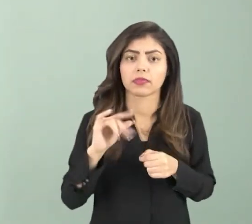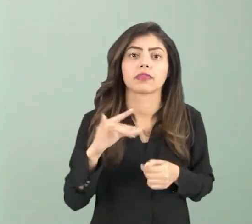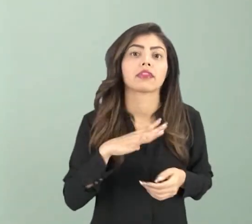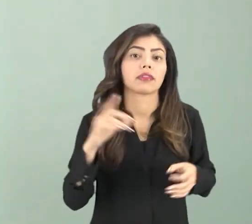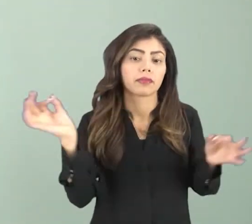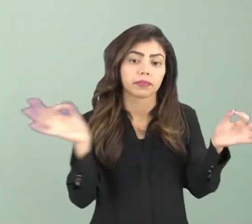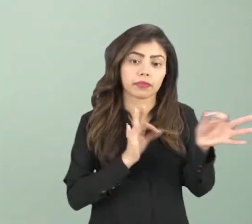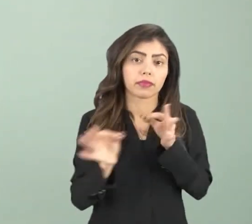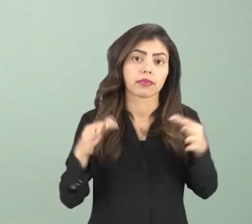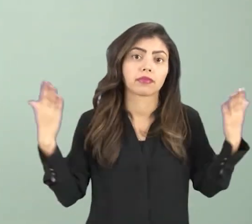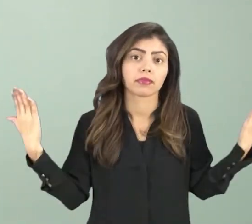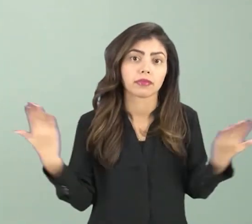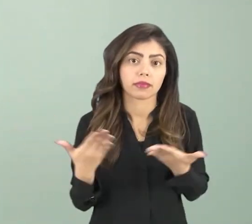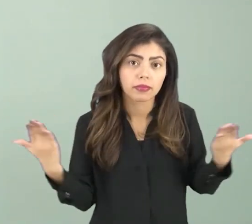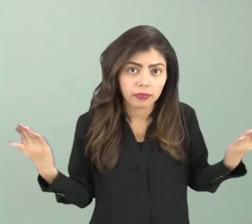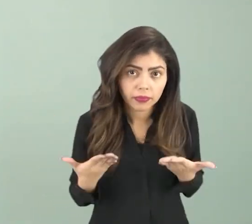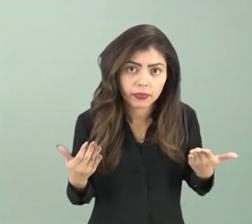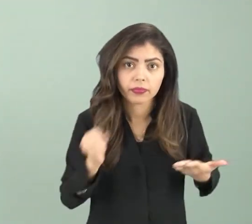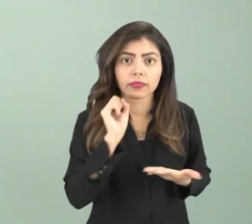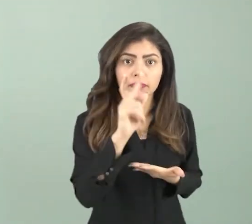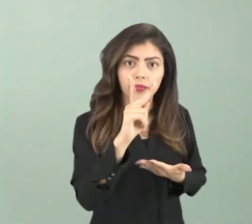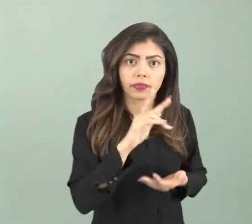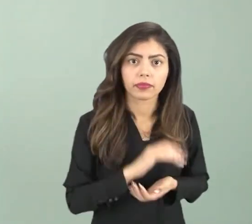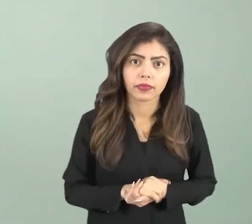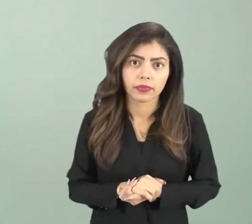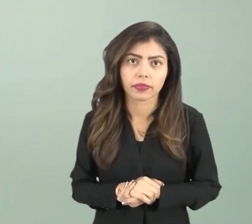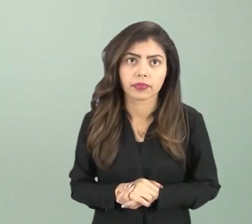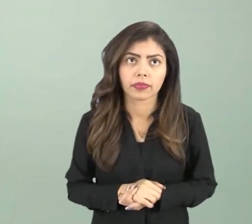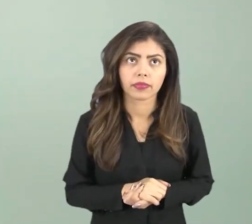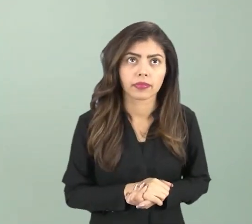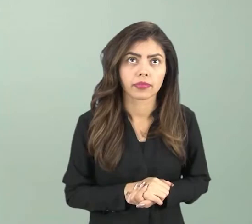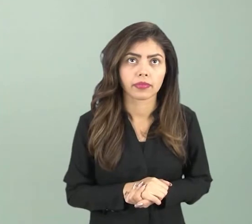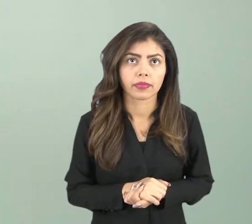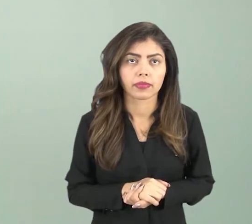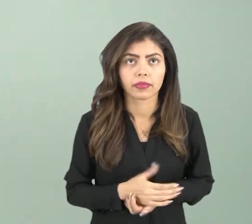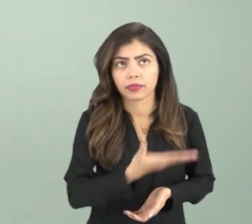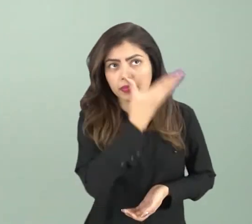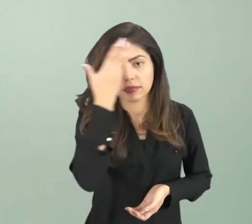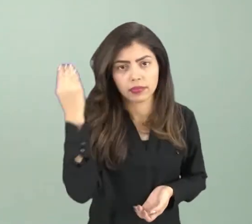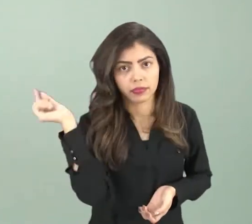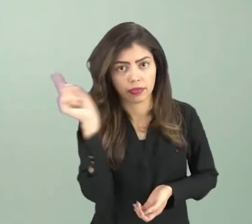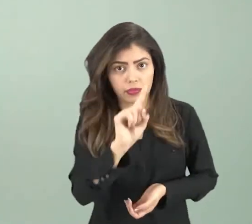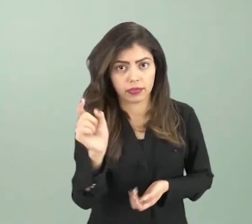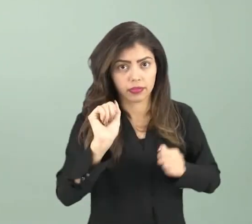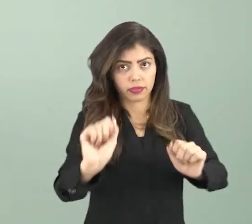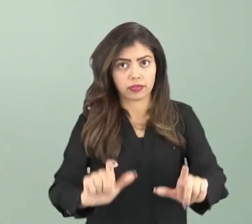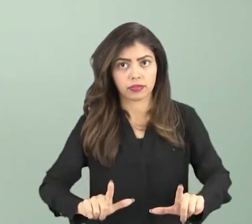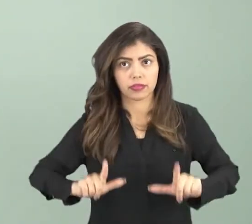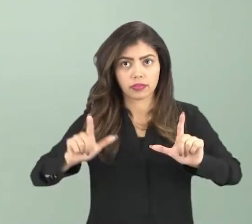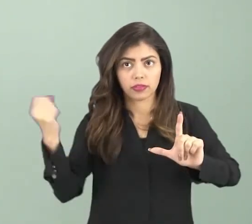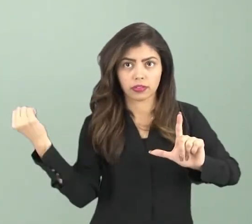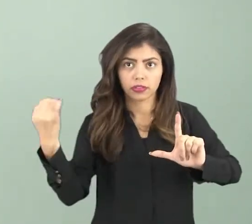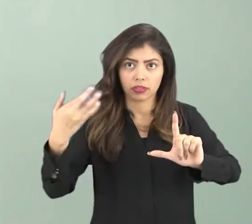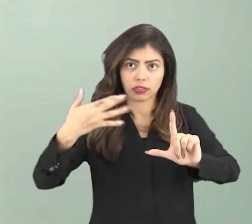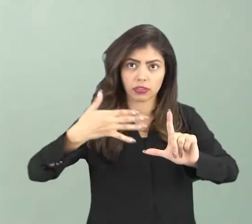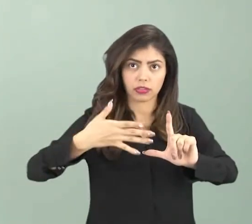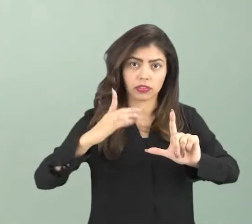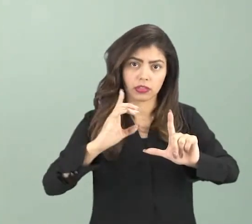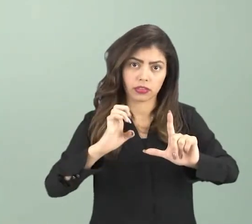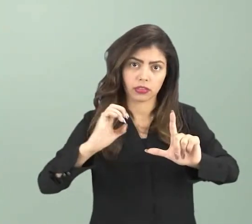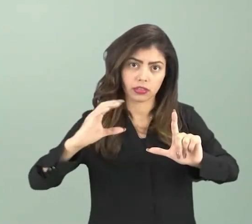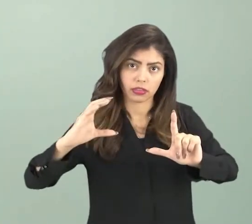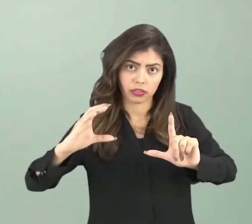planejem daqui, de hoje, ok? E aí, não esqueçam de ir lá na nossa plataforma, acessar